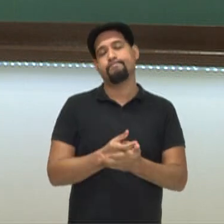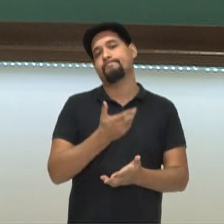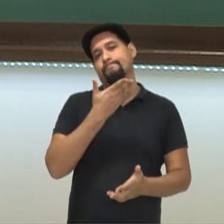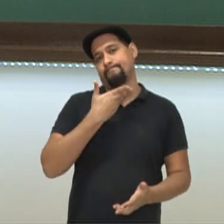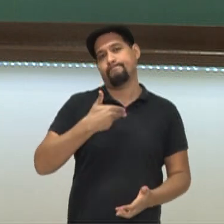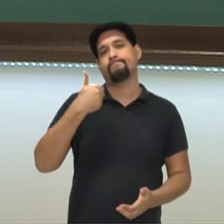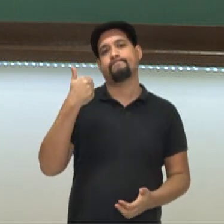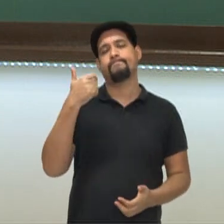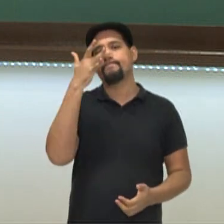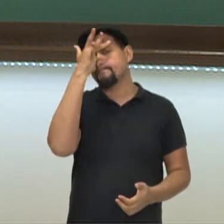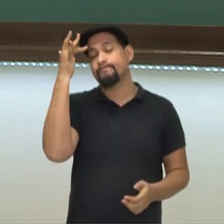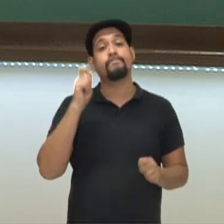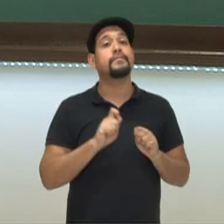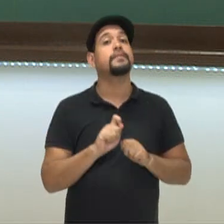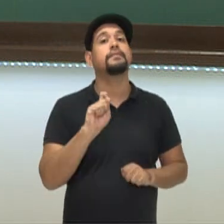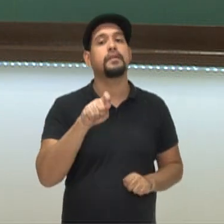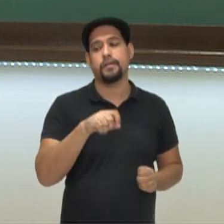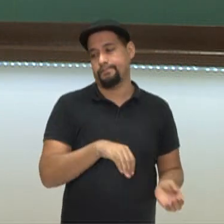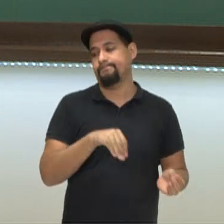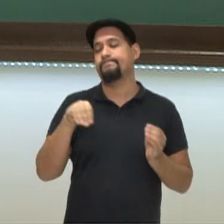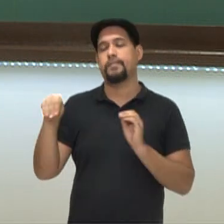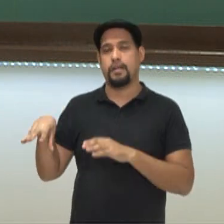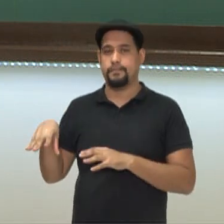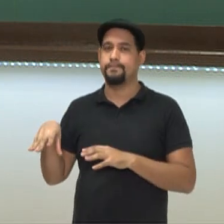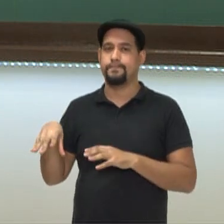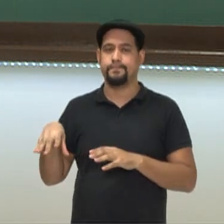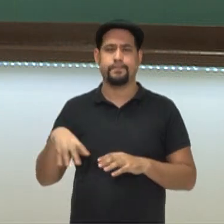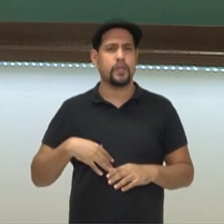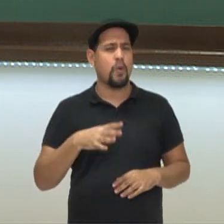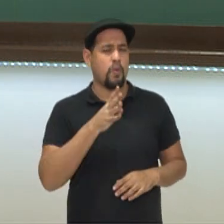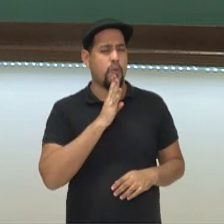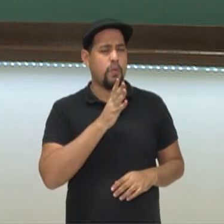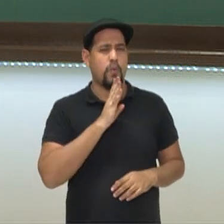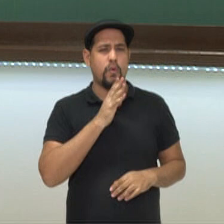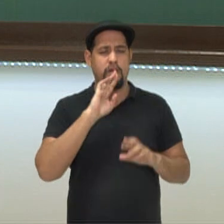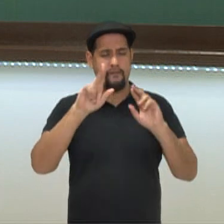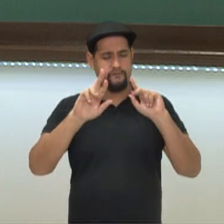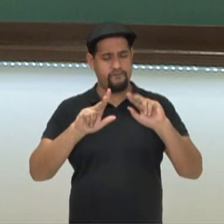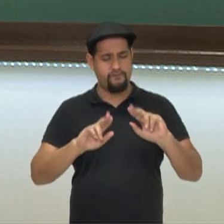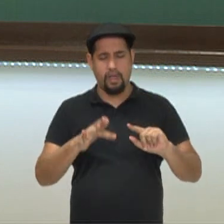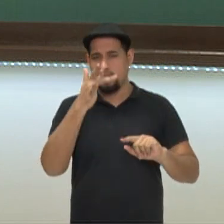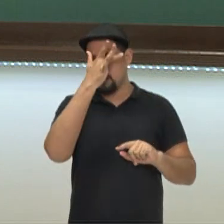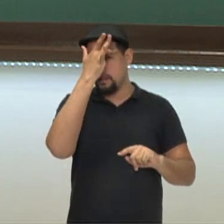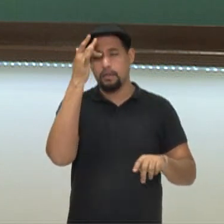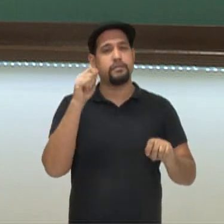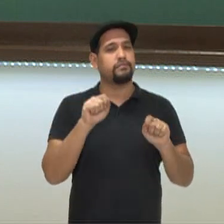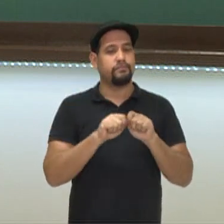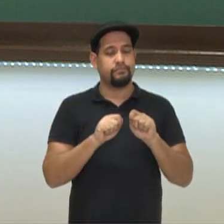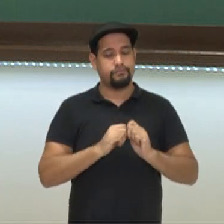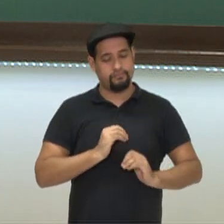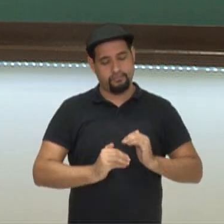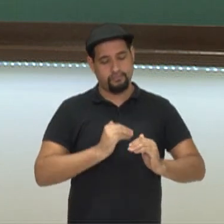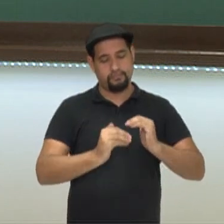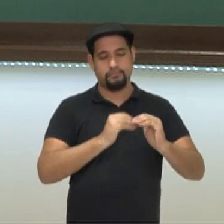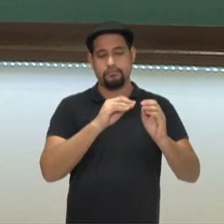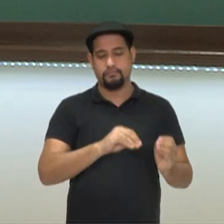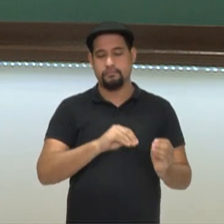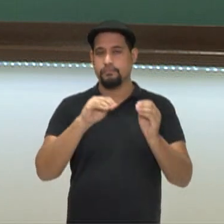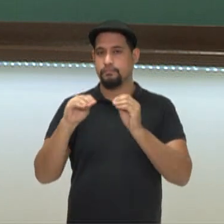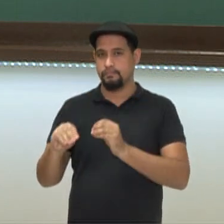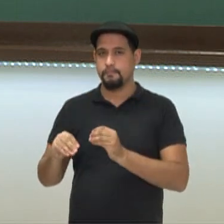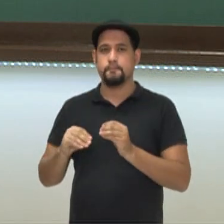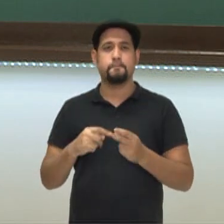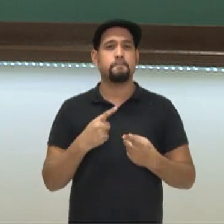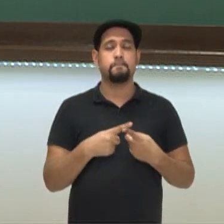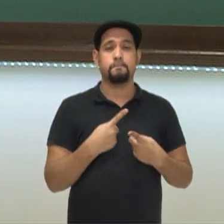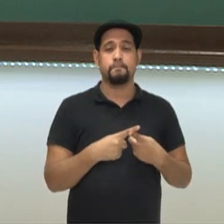E daí a pessoa faz o quê? Vai embora. Eu conheço muitas pessoas que acabaram fazendo esse processo de imigração. Tá?